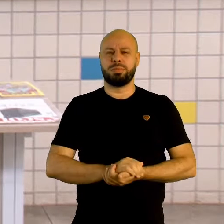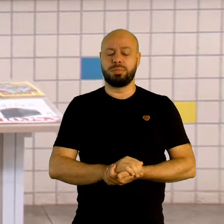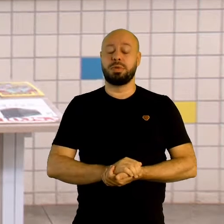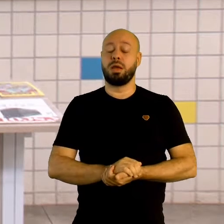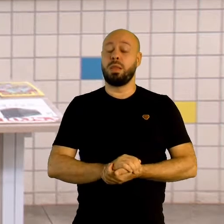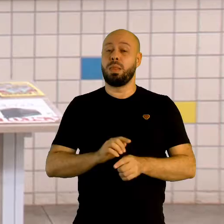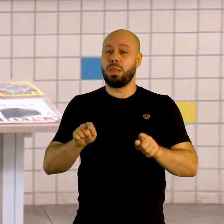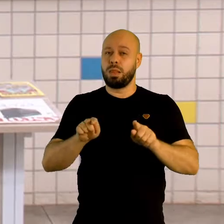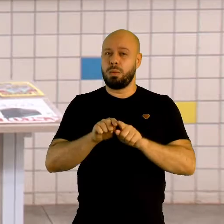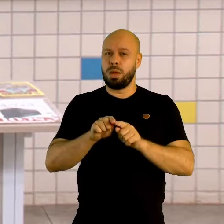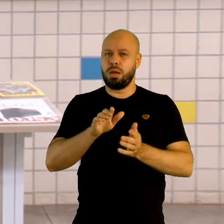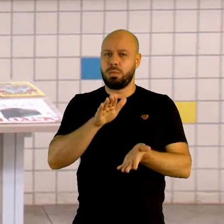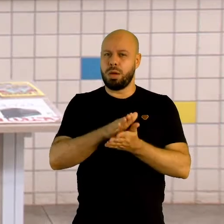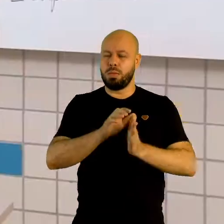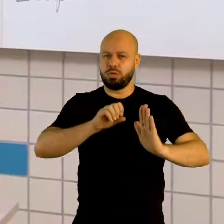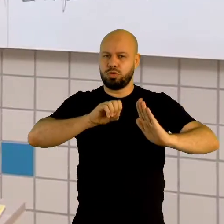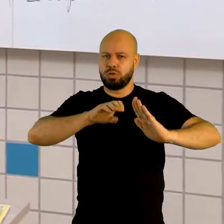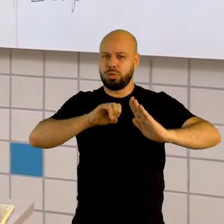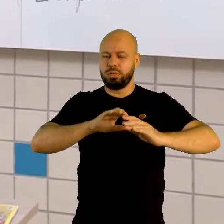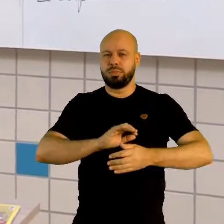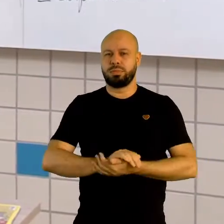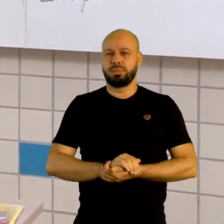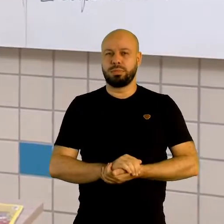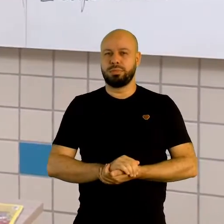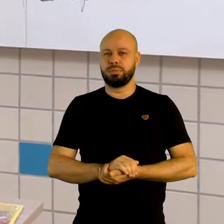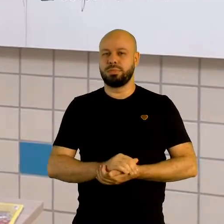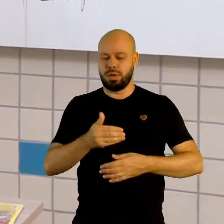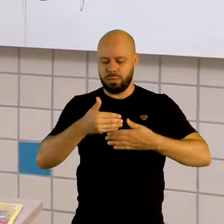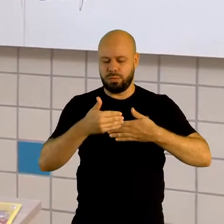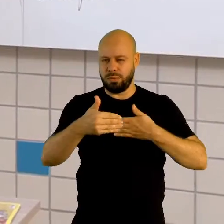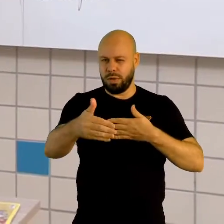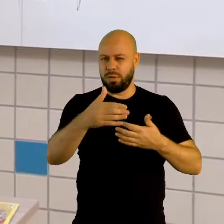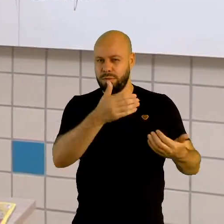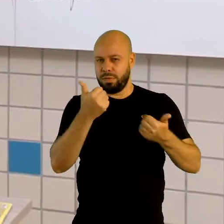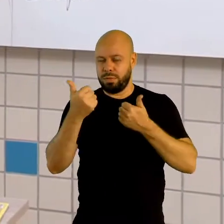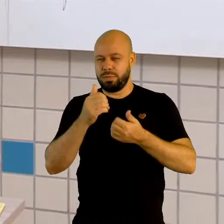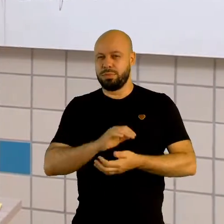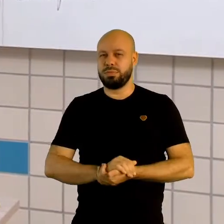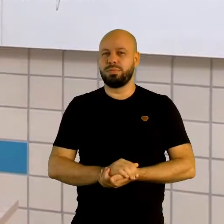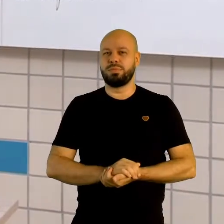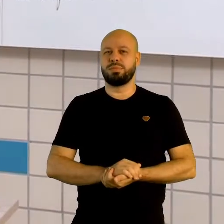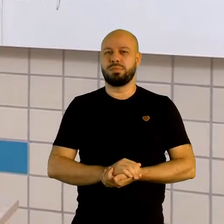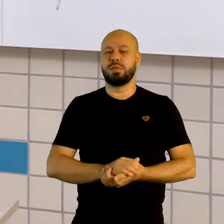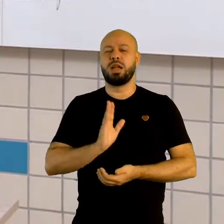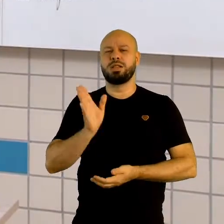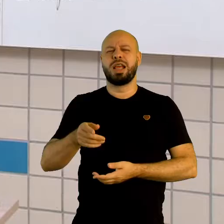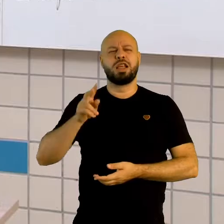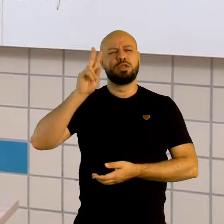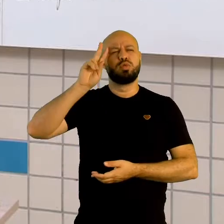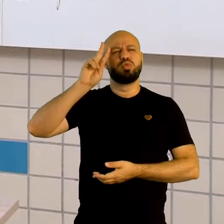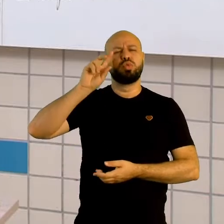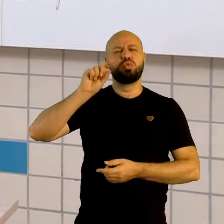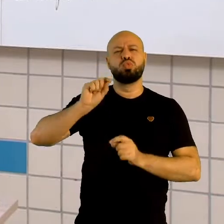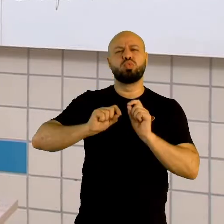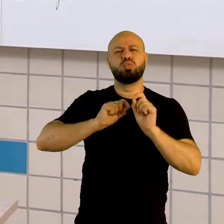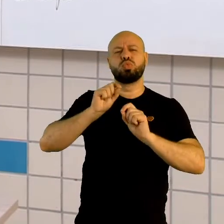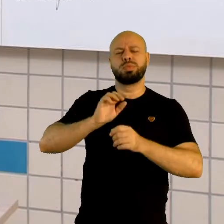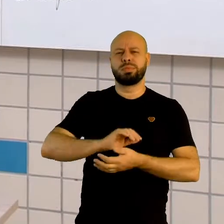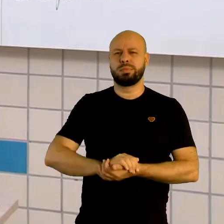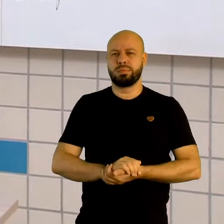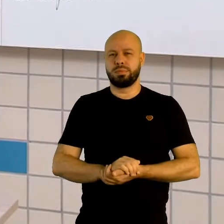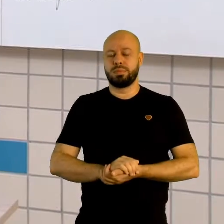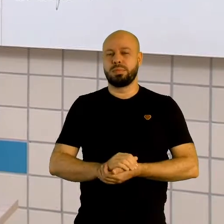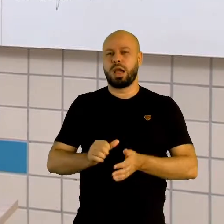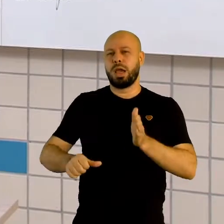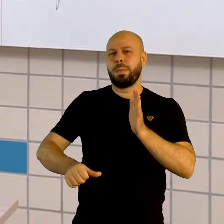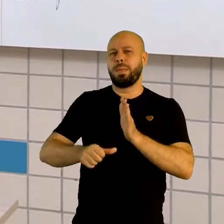Palmas Homeschool. Diante disso, vamos lá conhecer o que já estudamos até aqui? Na nossa primeira teleaula, o